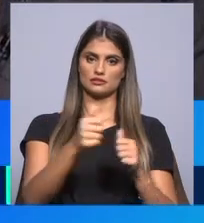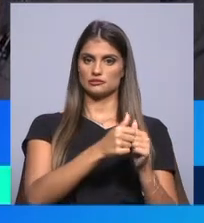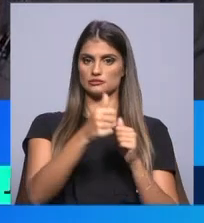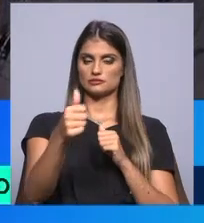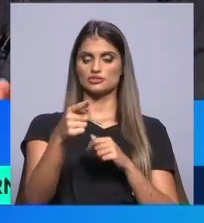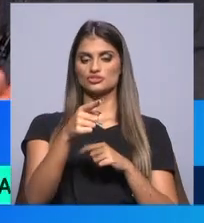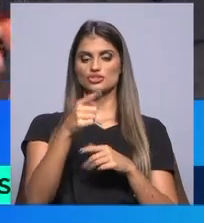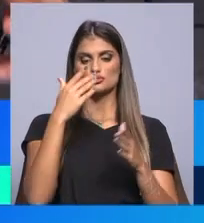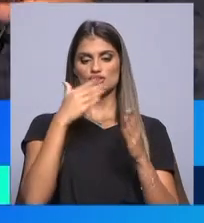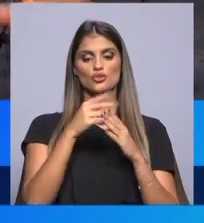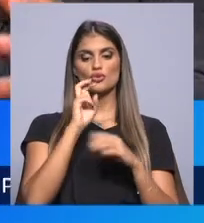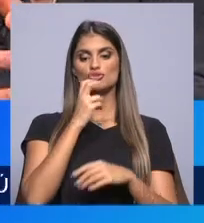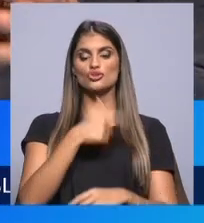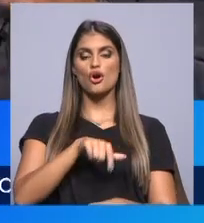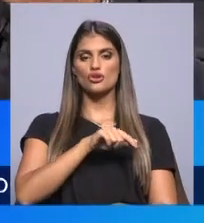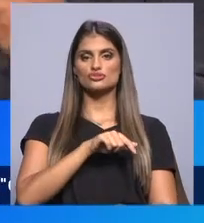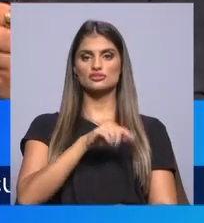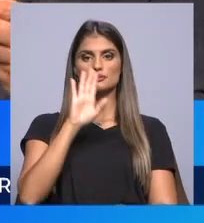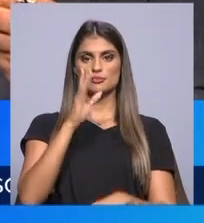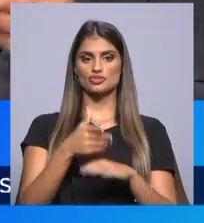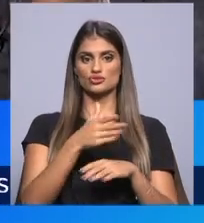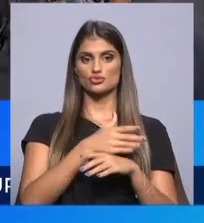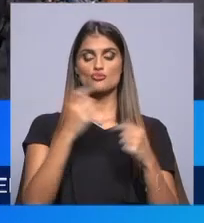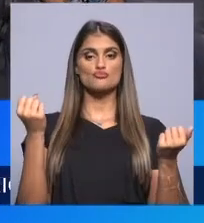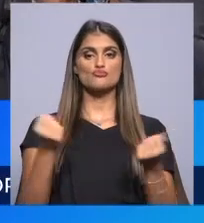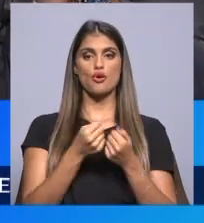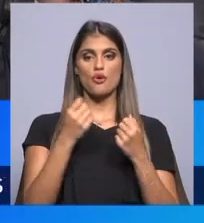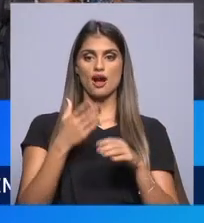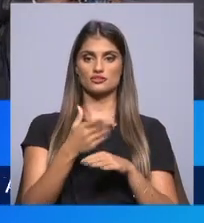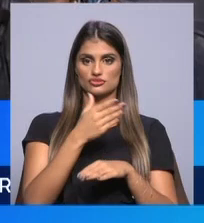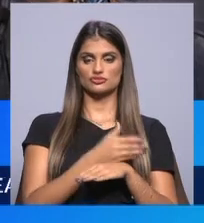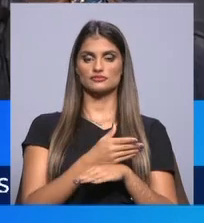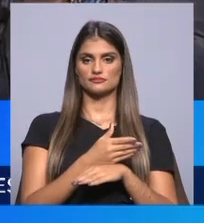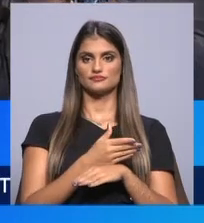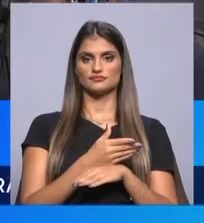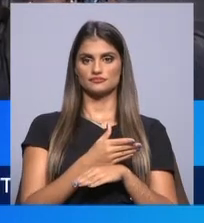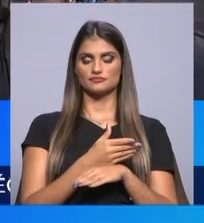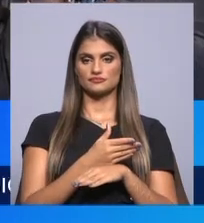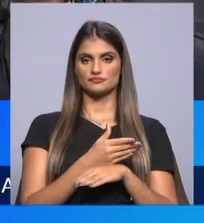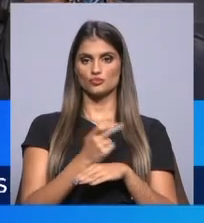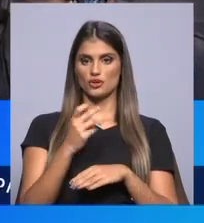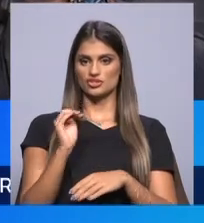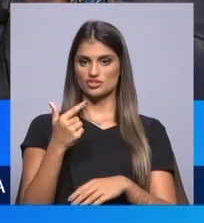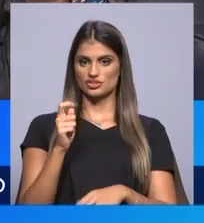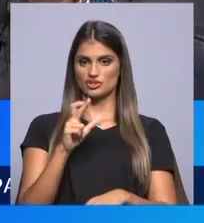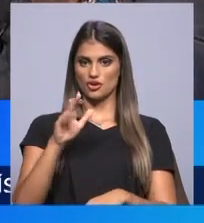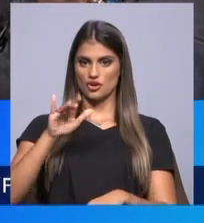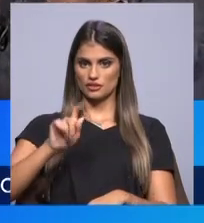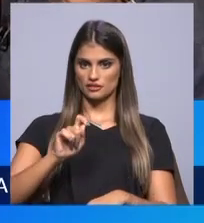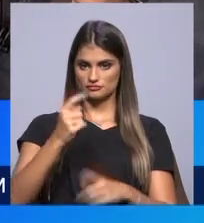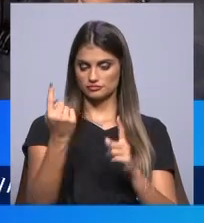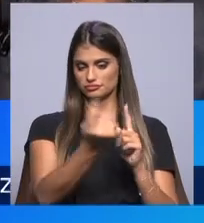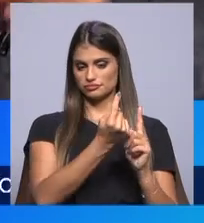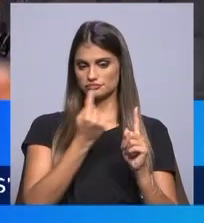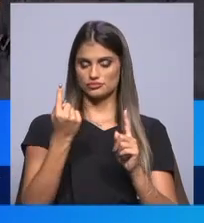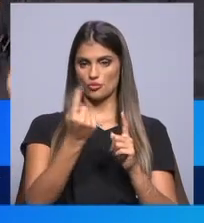muito curiosos. Nós sabíamos que antes do impacto, Dimorphos, que é um asteroide pequenininho que orbita um